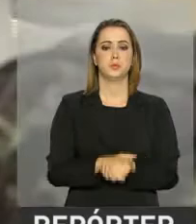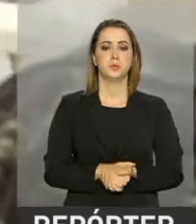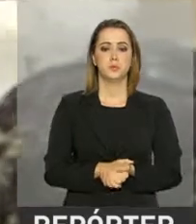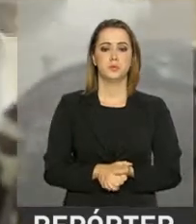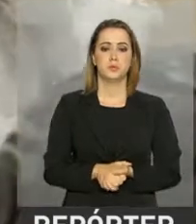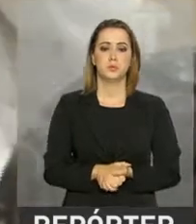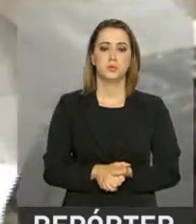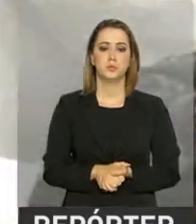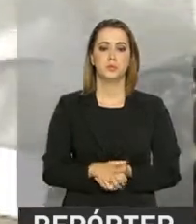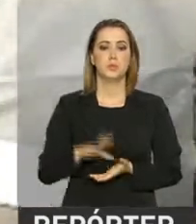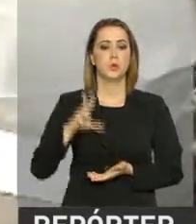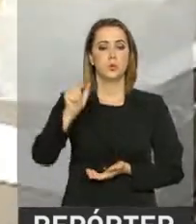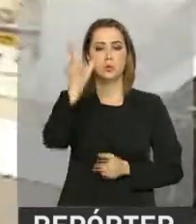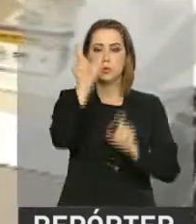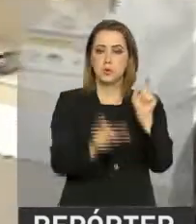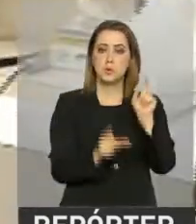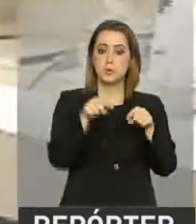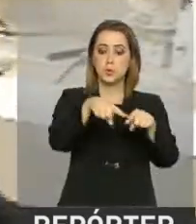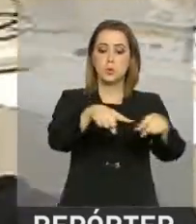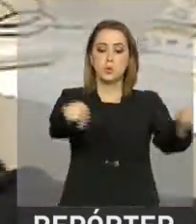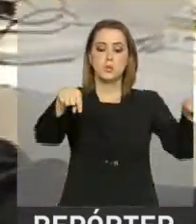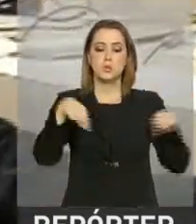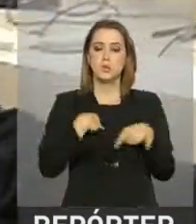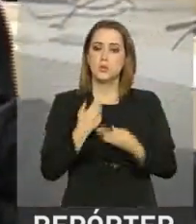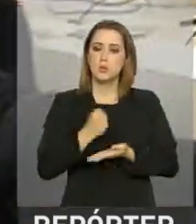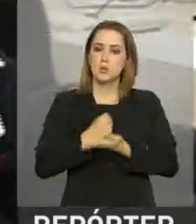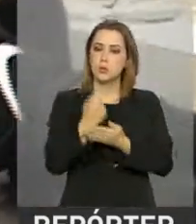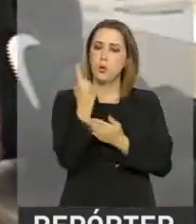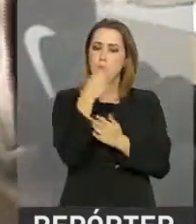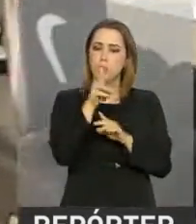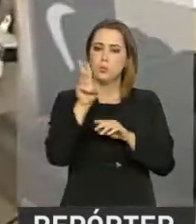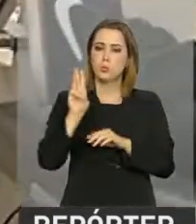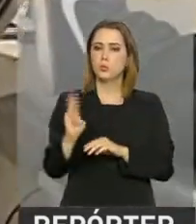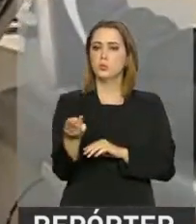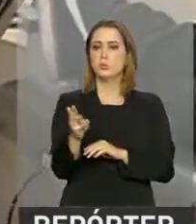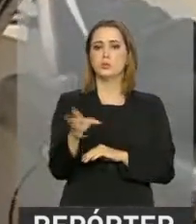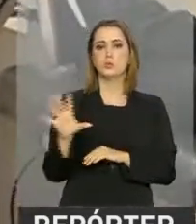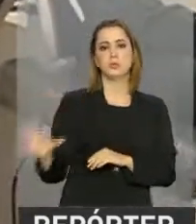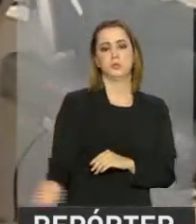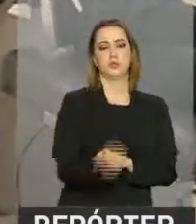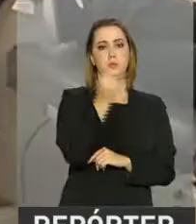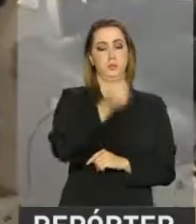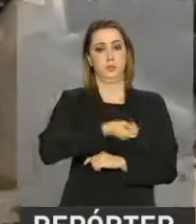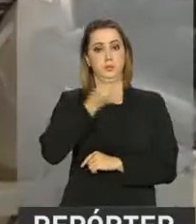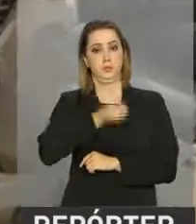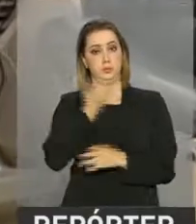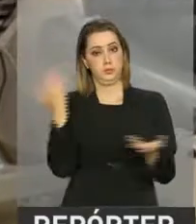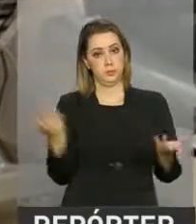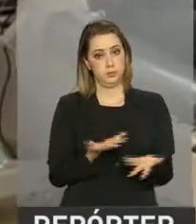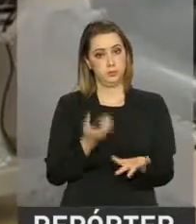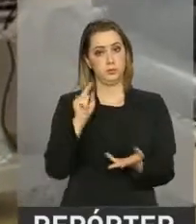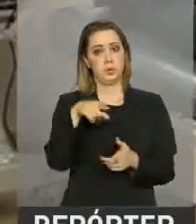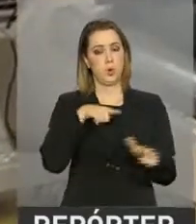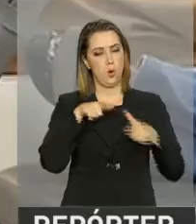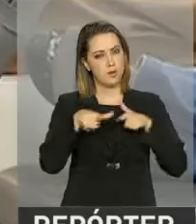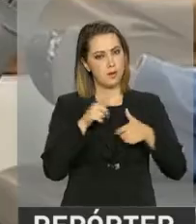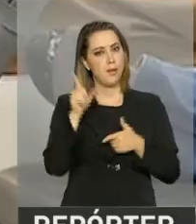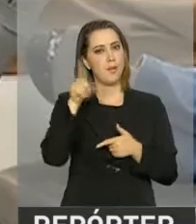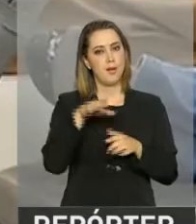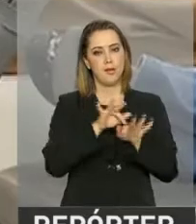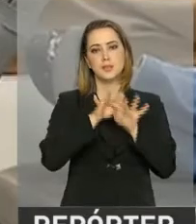todo mundo nessa sala resolveu dedicar uns minutos pra salvar vidas ea tarefa é simples